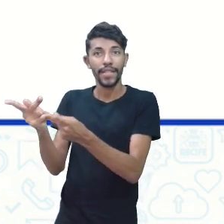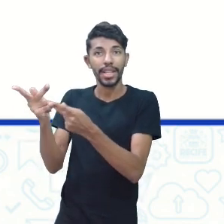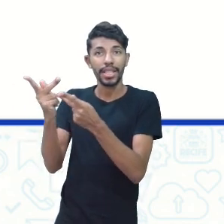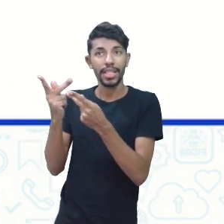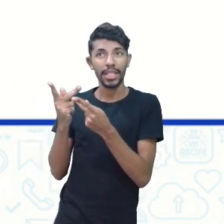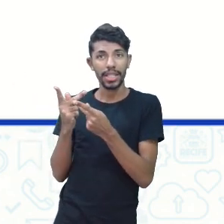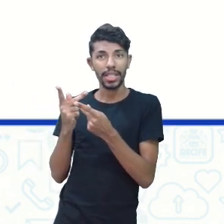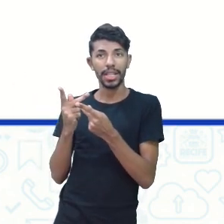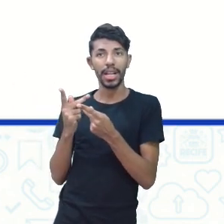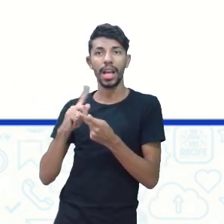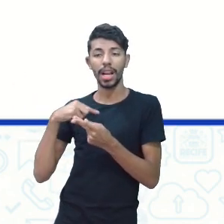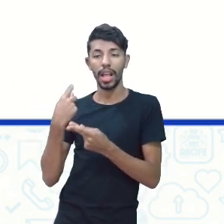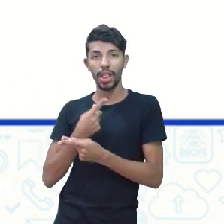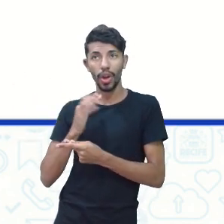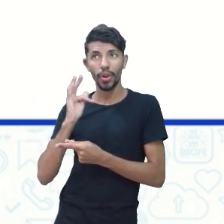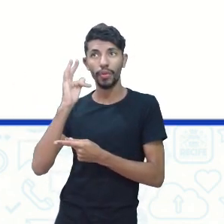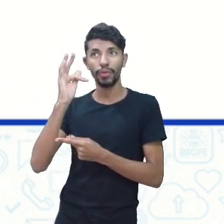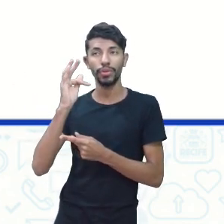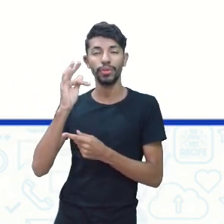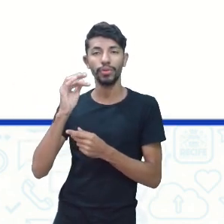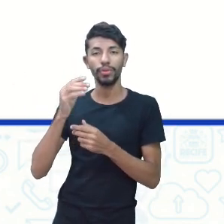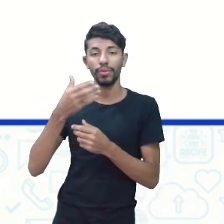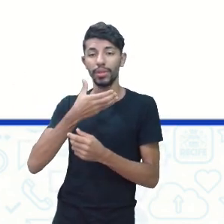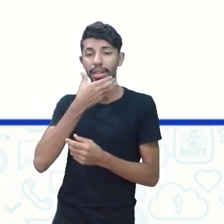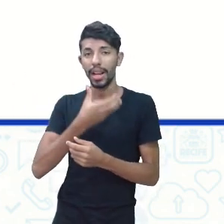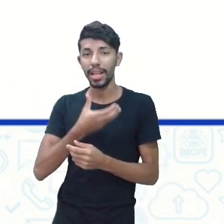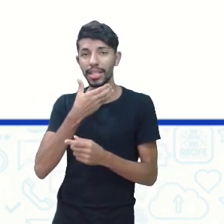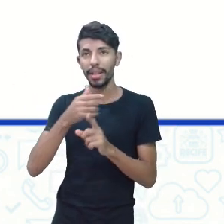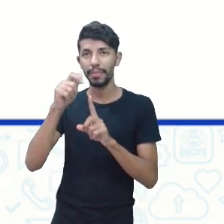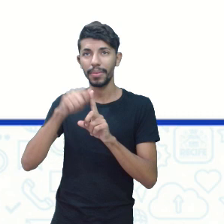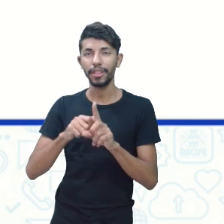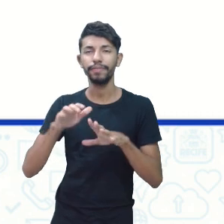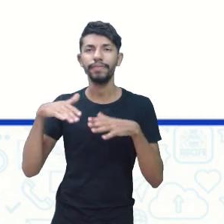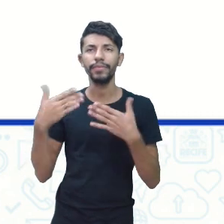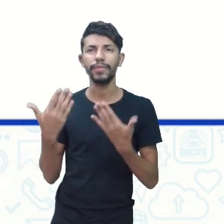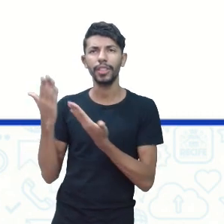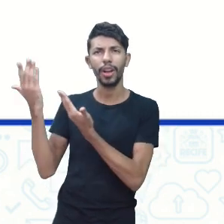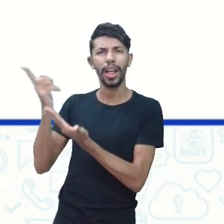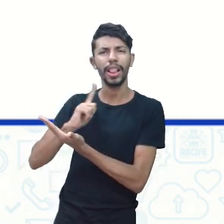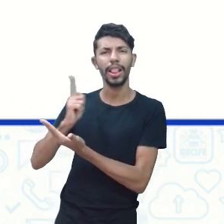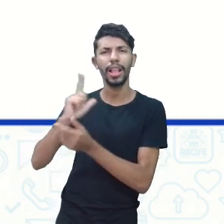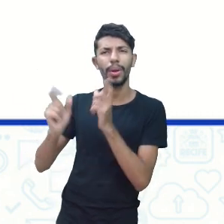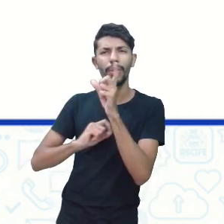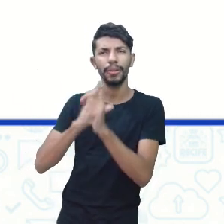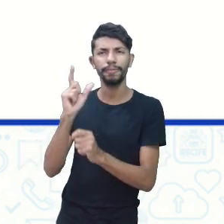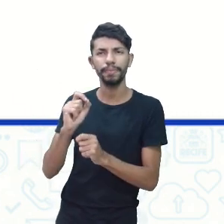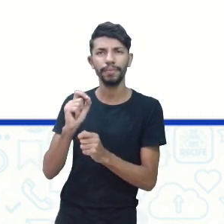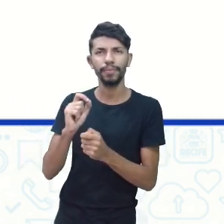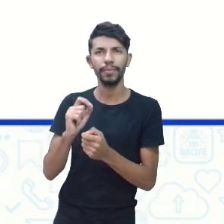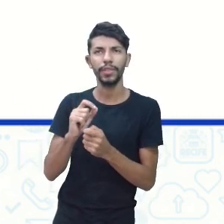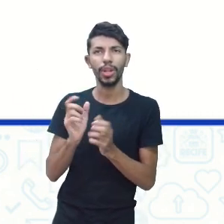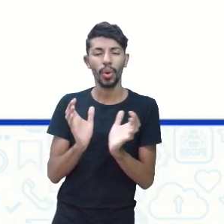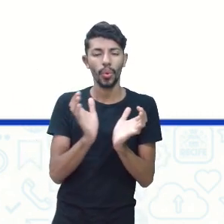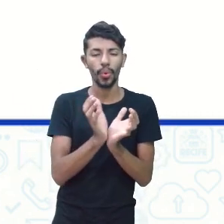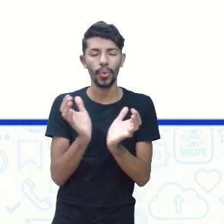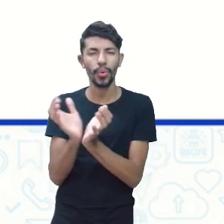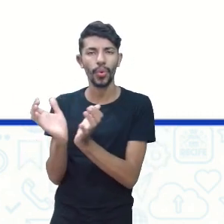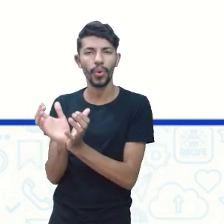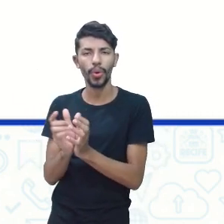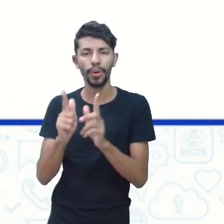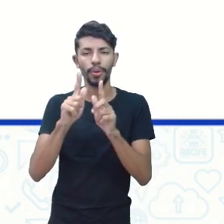visitarão em dezembro. E aí nós temos ali, olha, a classe